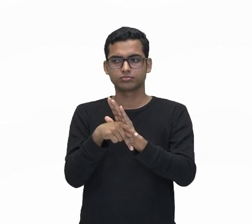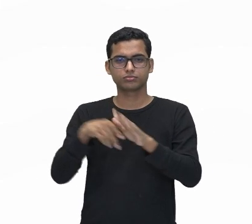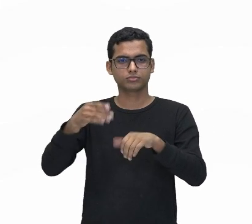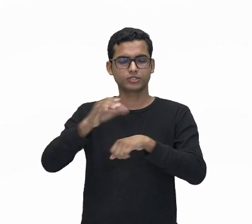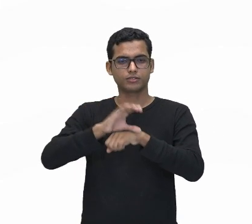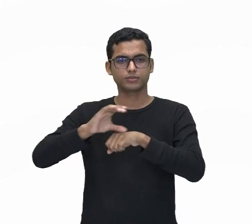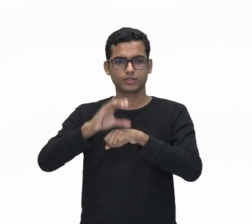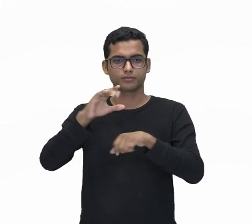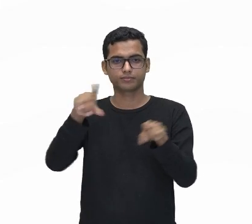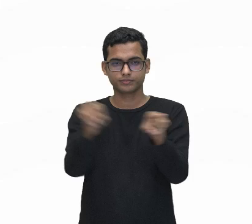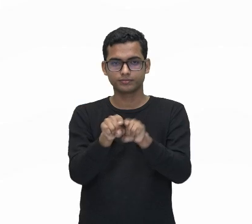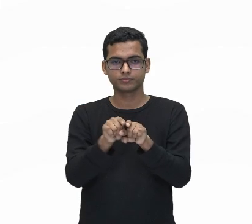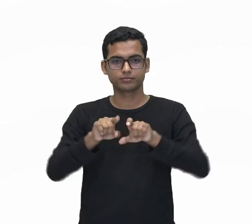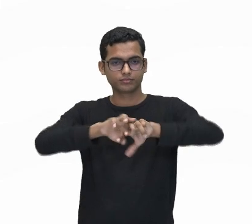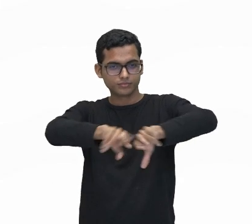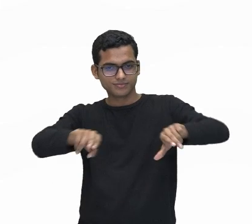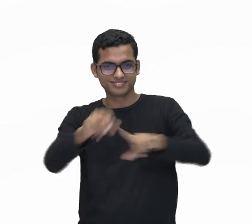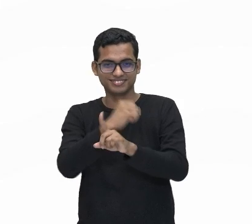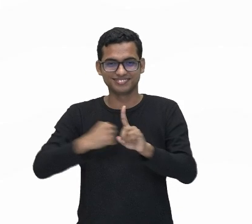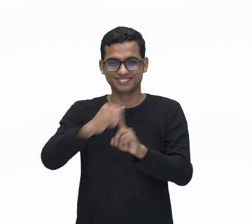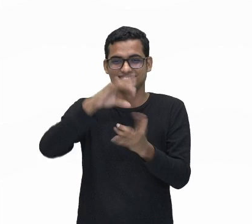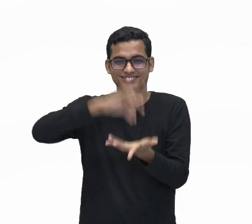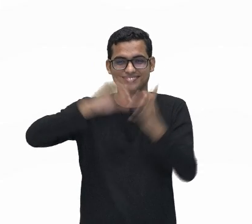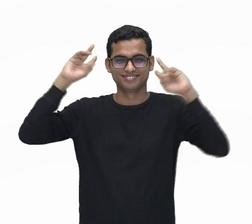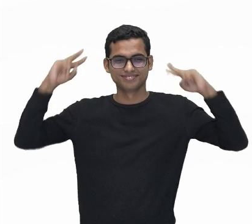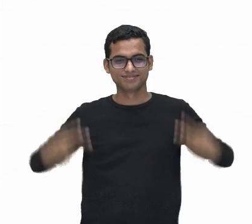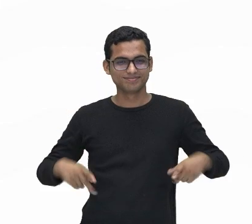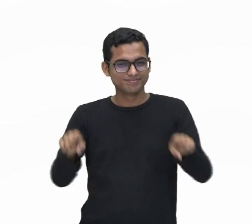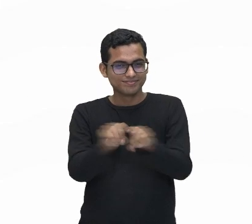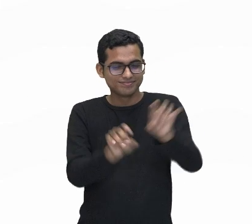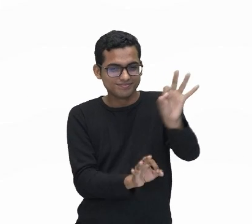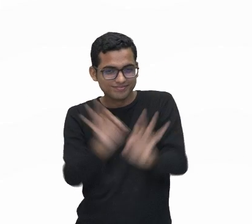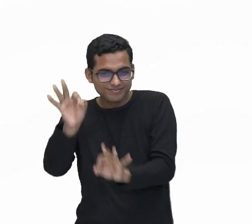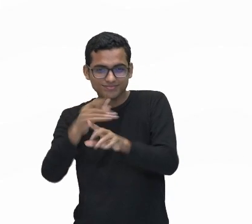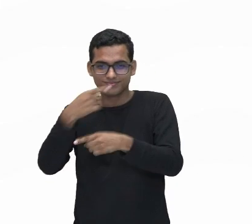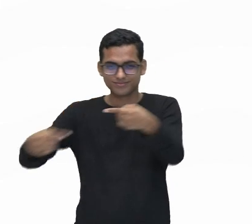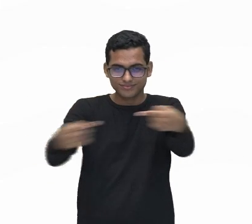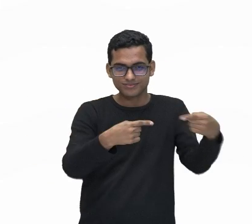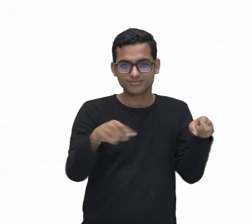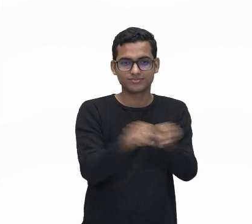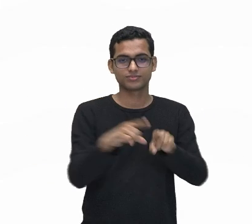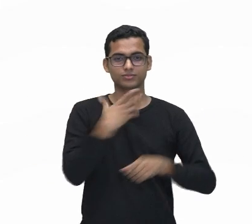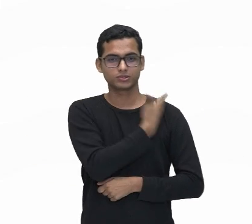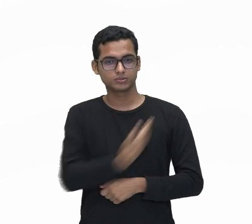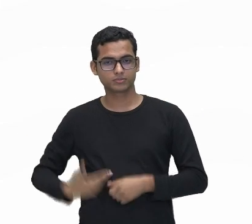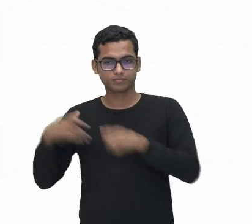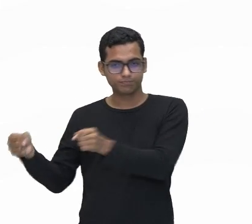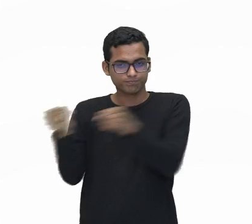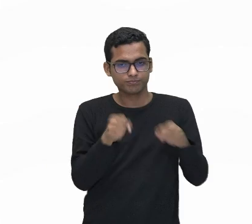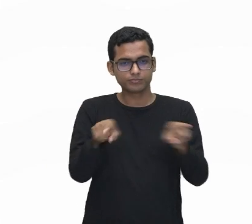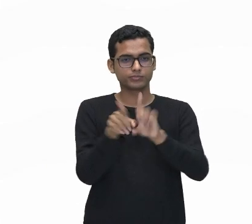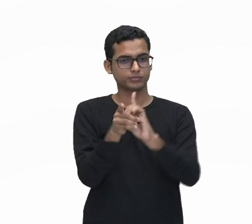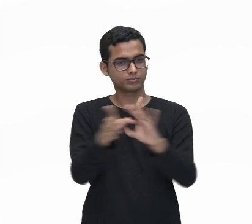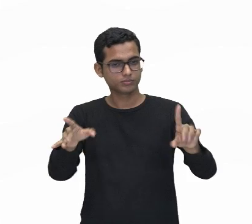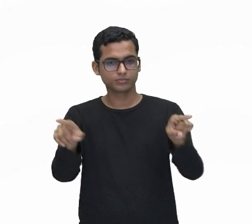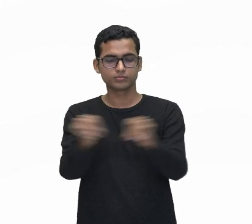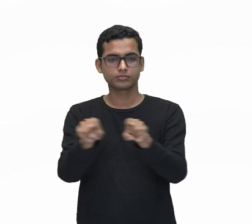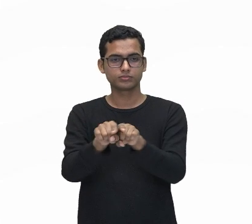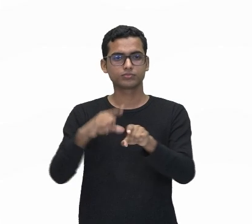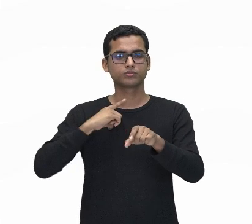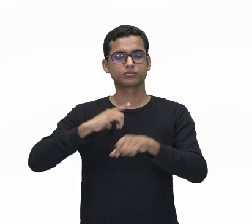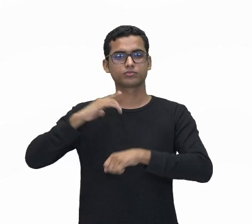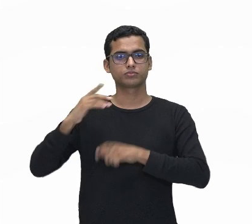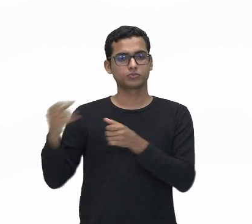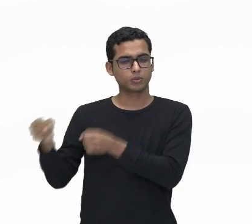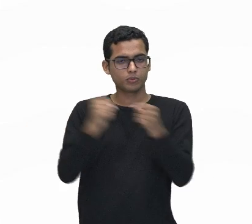de diferentes sociedades humanas e suas formas de organização política, Estado, poder,